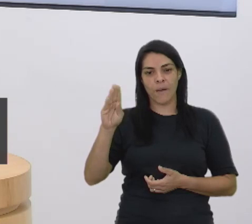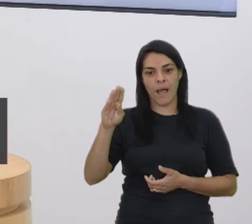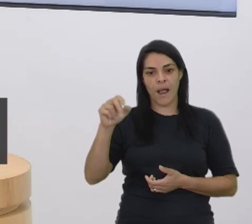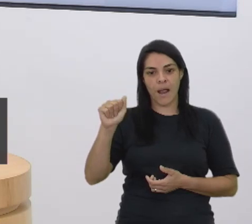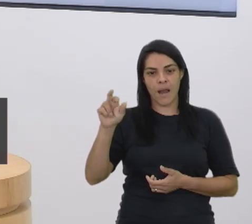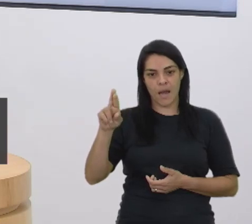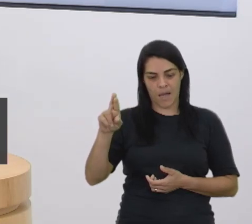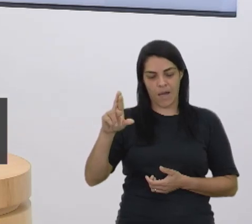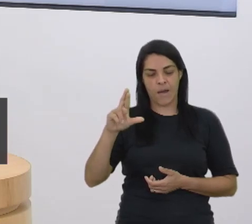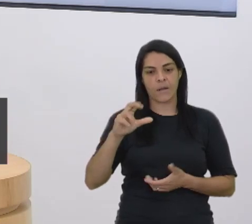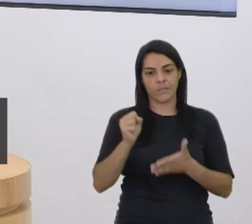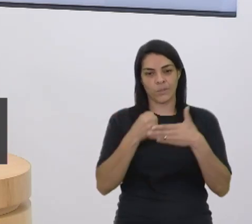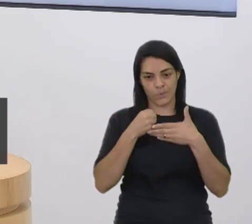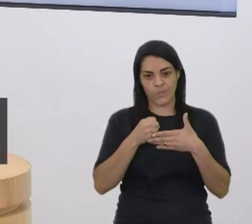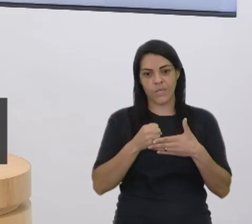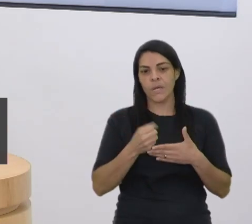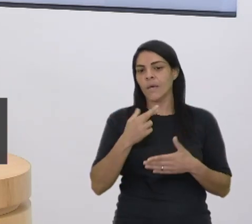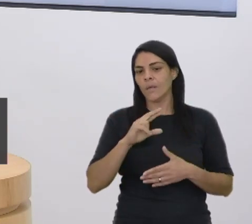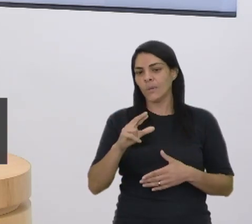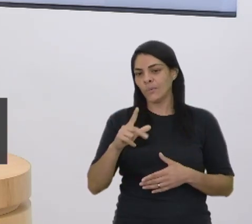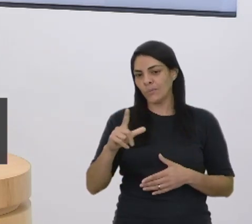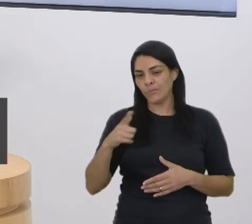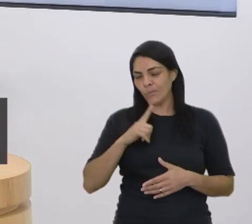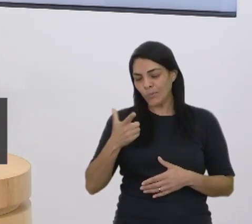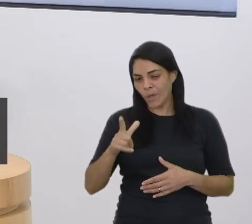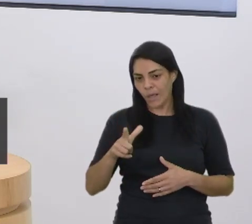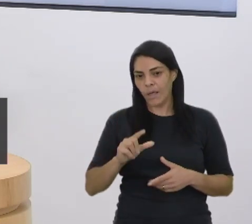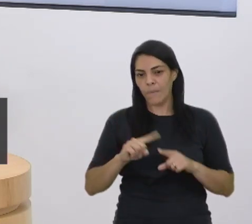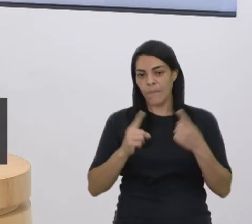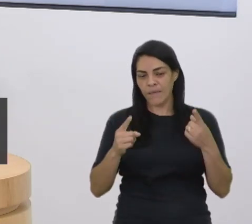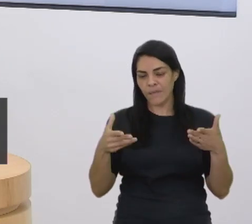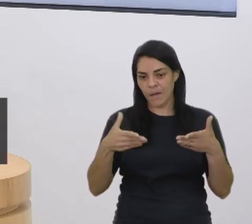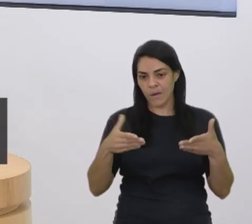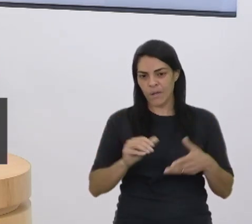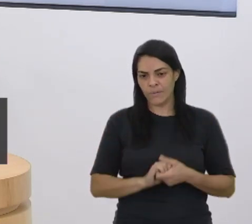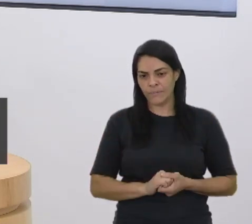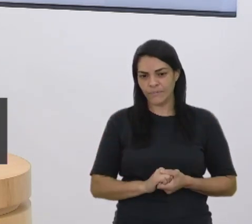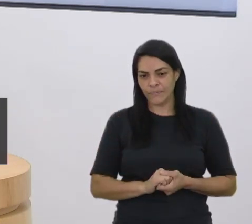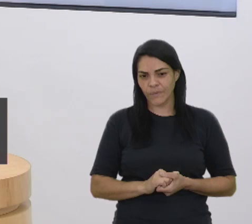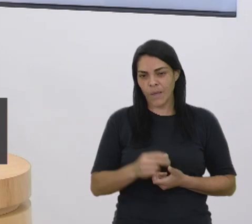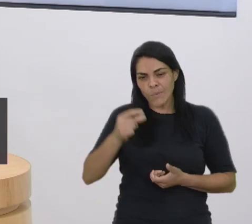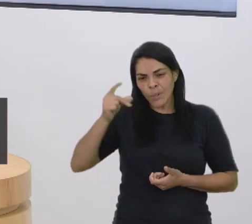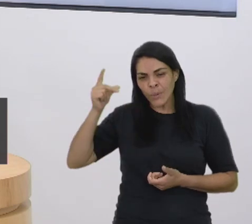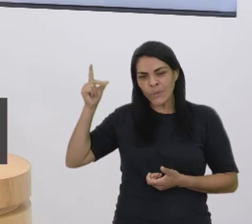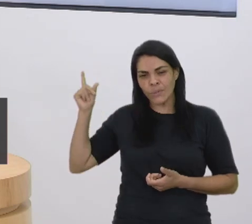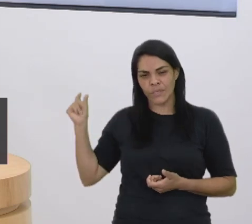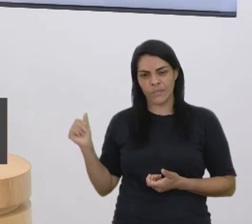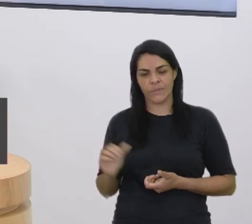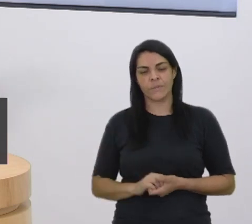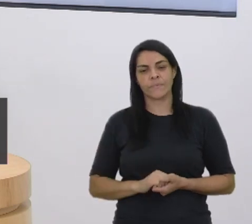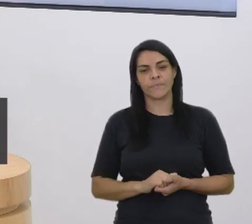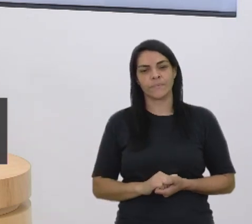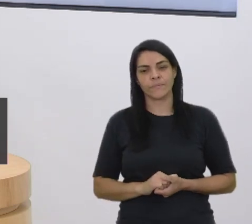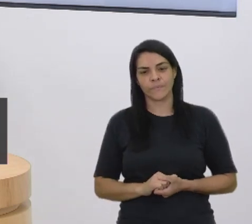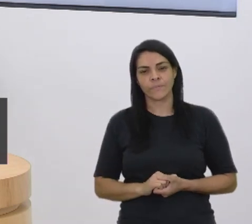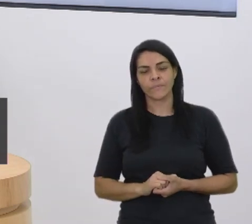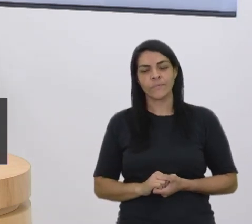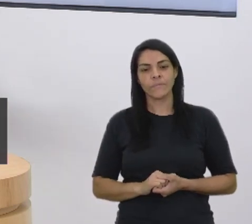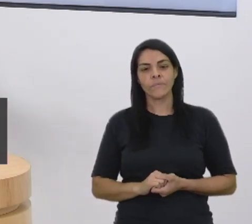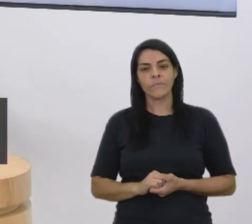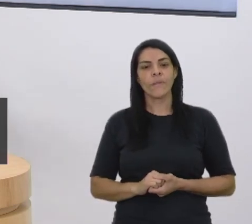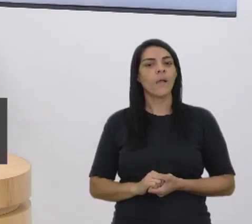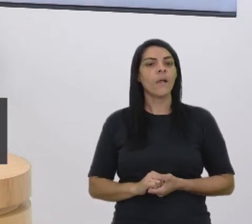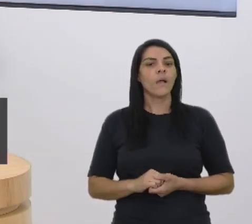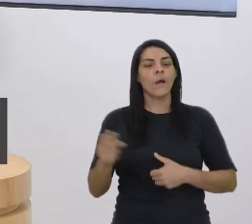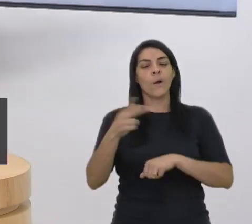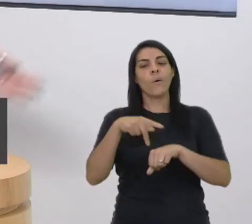cá. Não tem hipopótamo aqui. E agora, há muitos anos, obviamente o país enfrenta um